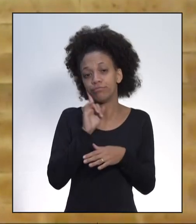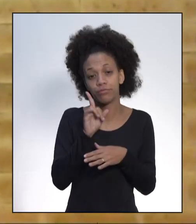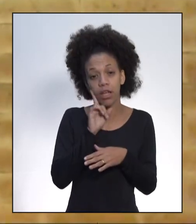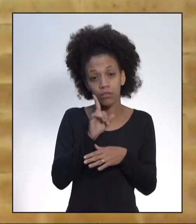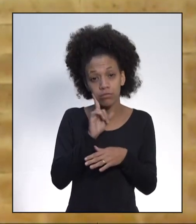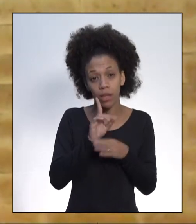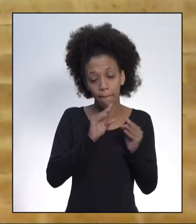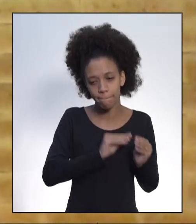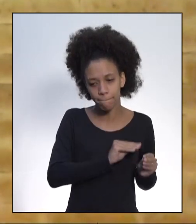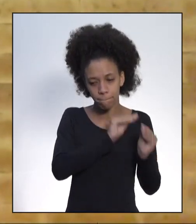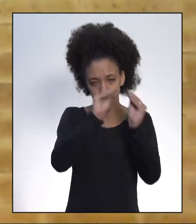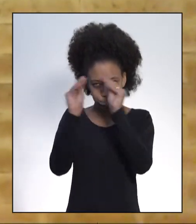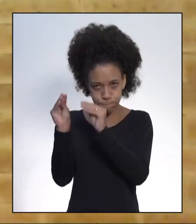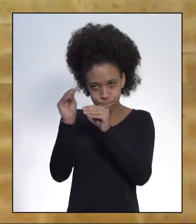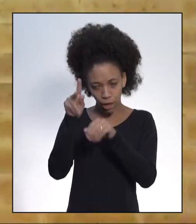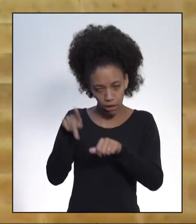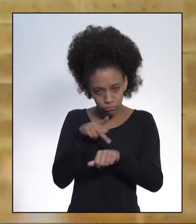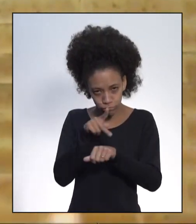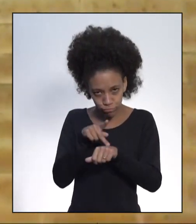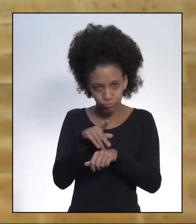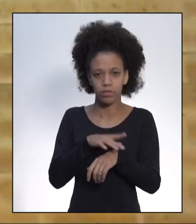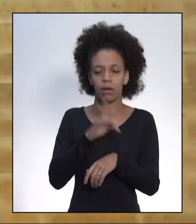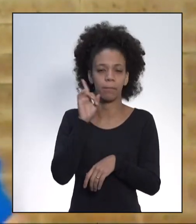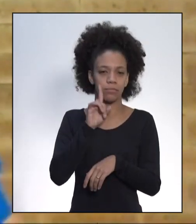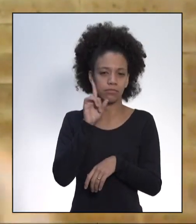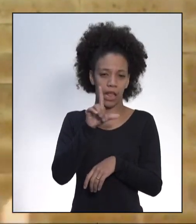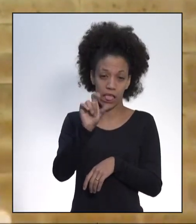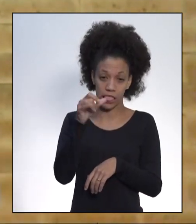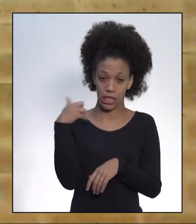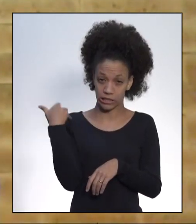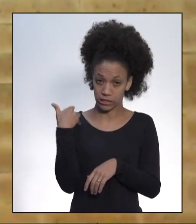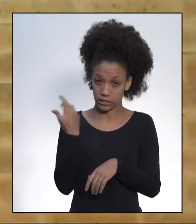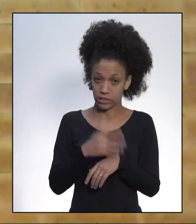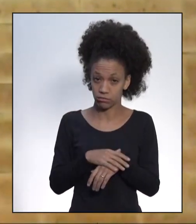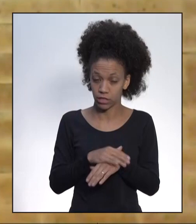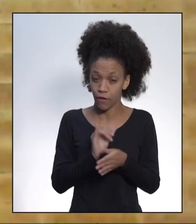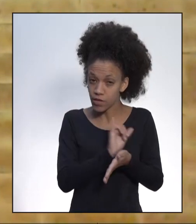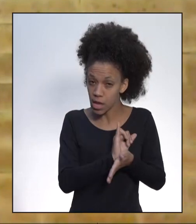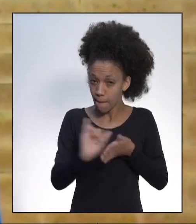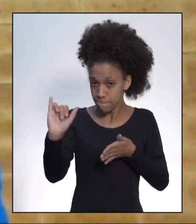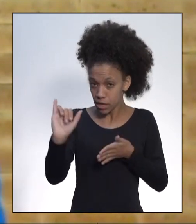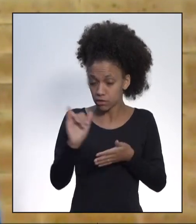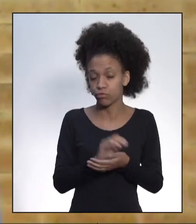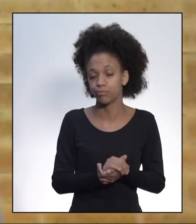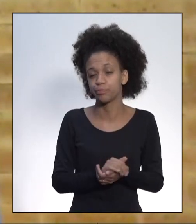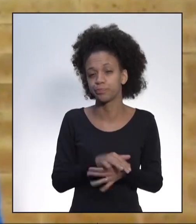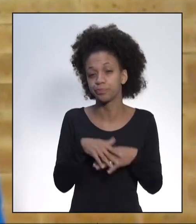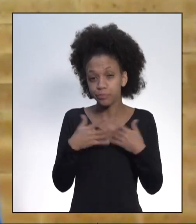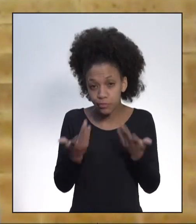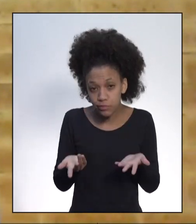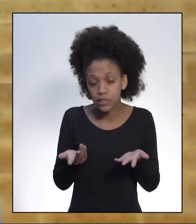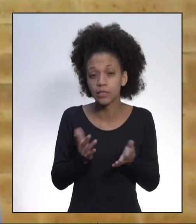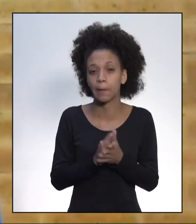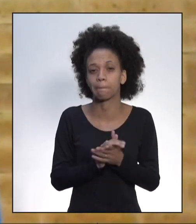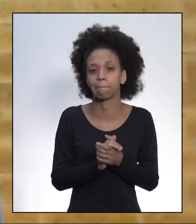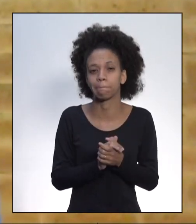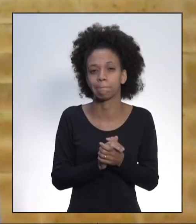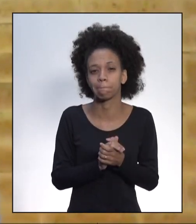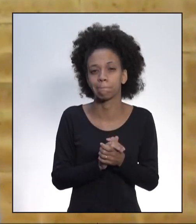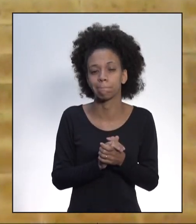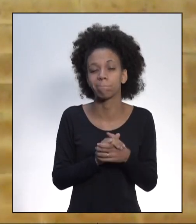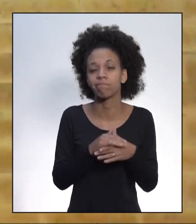gente migrou para lá. Eu fui com 10 anos de idade para os Estados Unidos, fui como imigrante, tá bom? Para lá